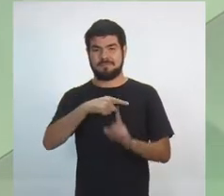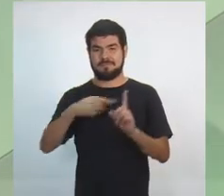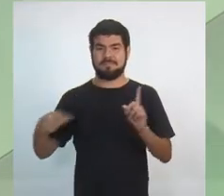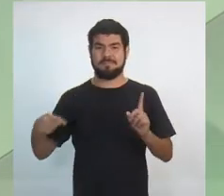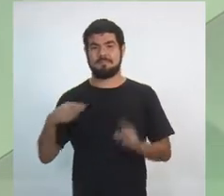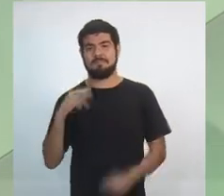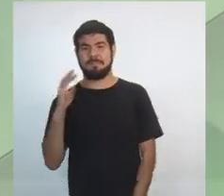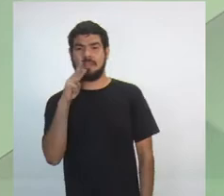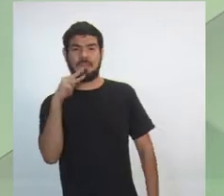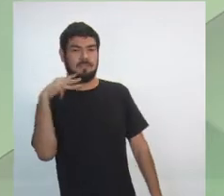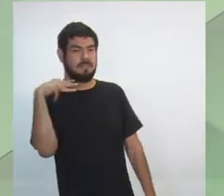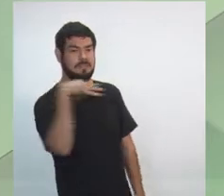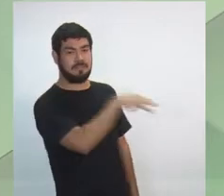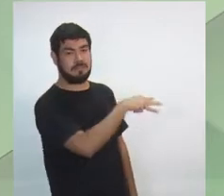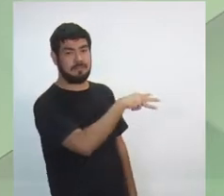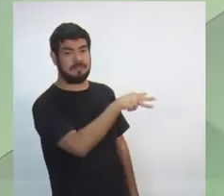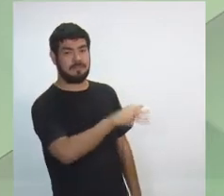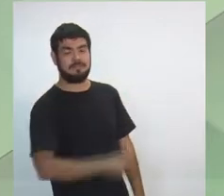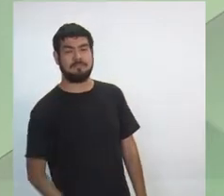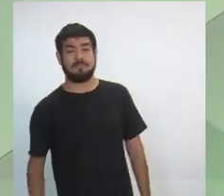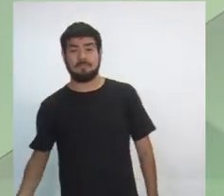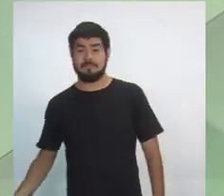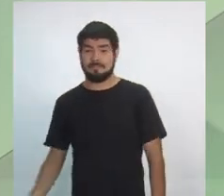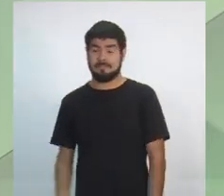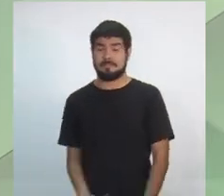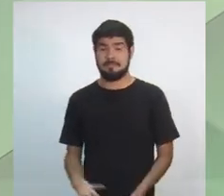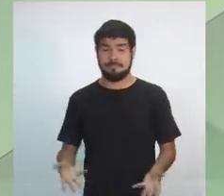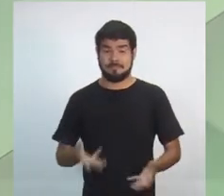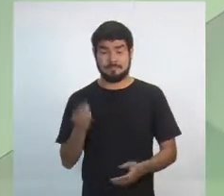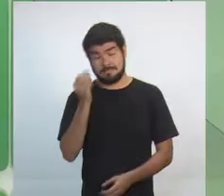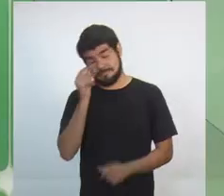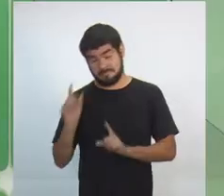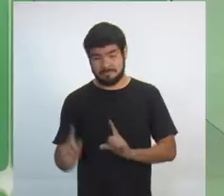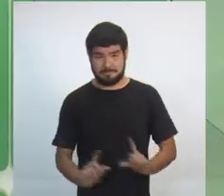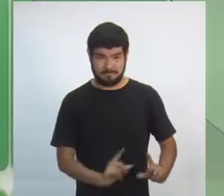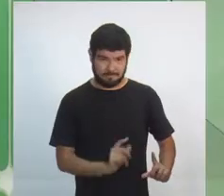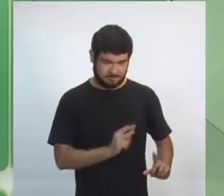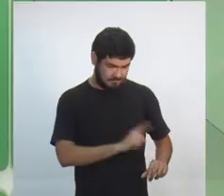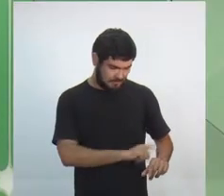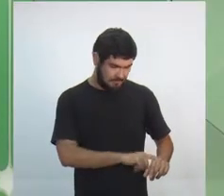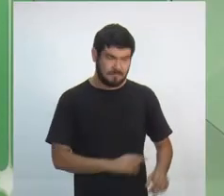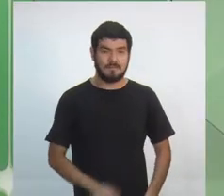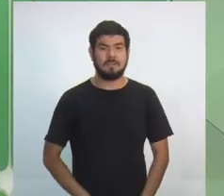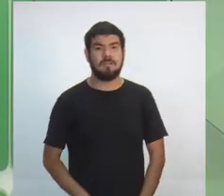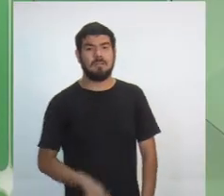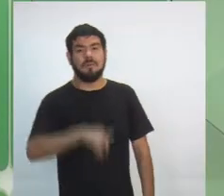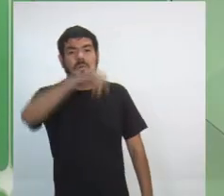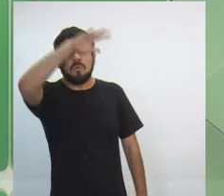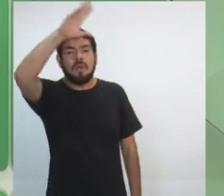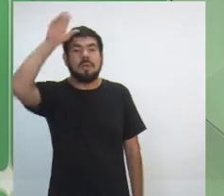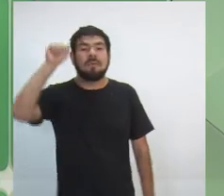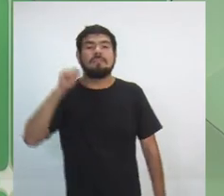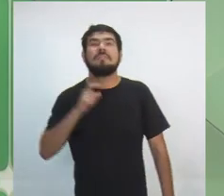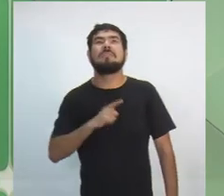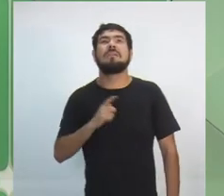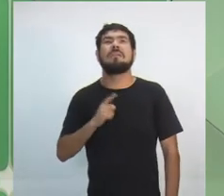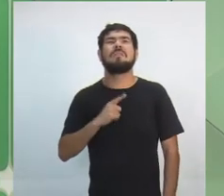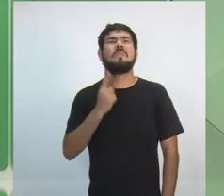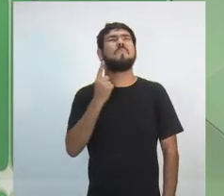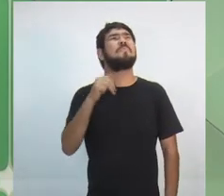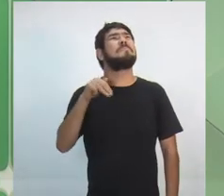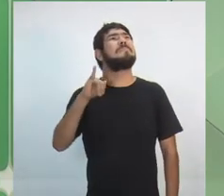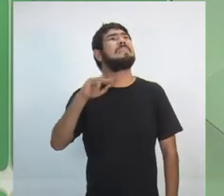para a tréplica. Nesse momento, cronômetro na tela, candidato Omar Aziz. O Amazonas tem 1.530.000 quilômetros